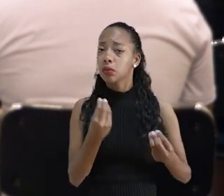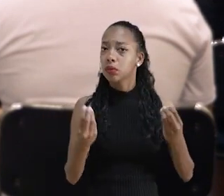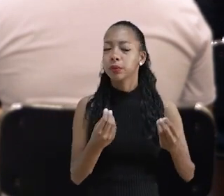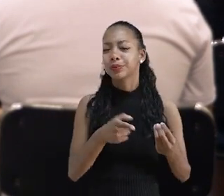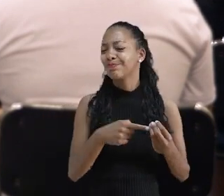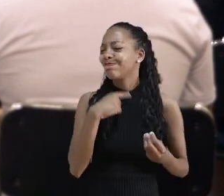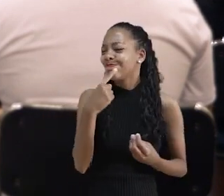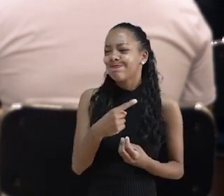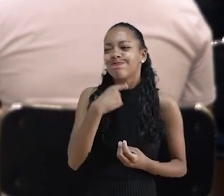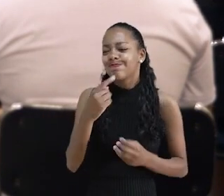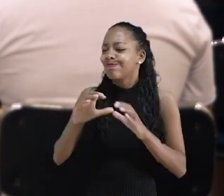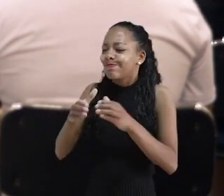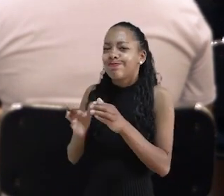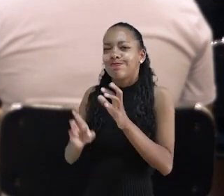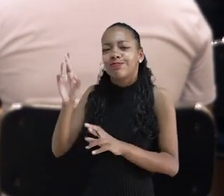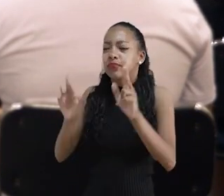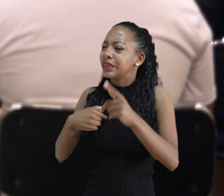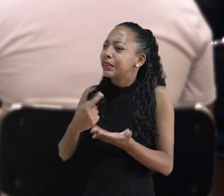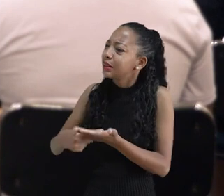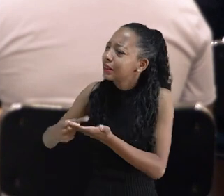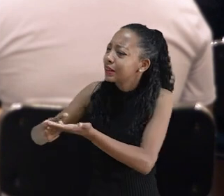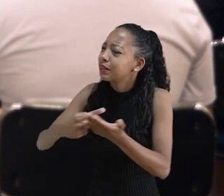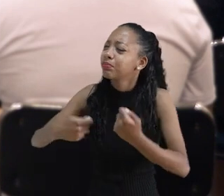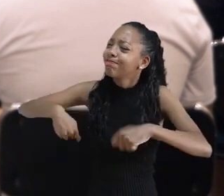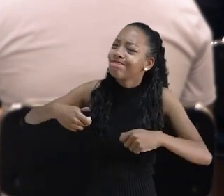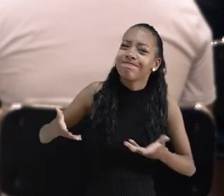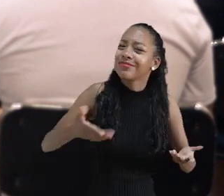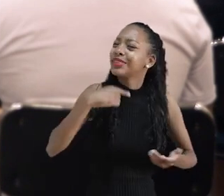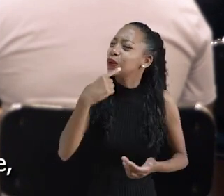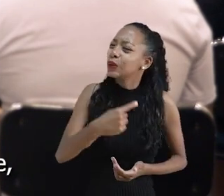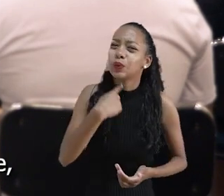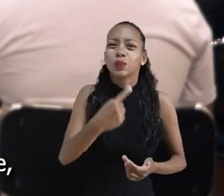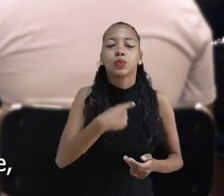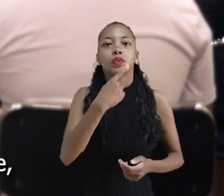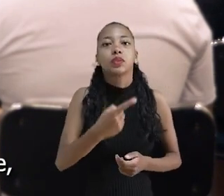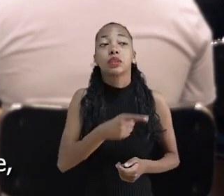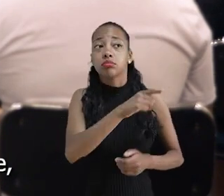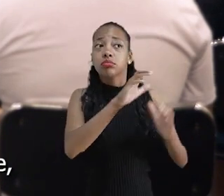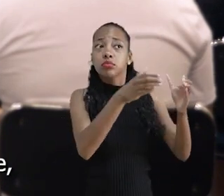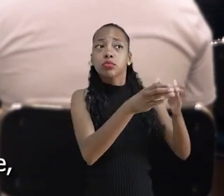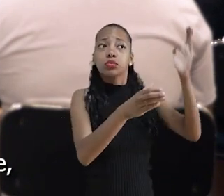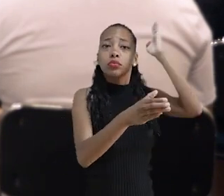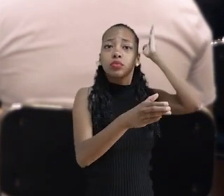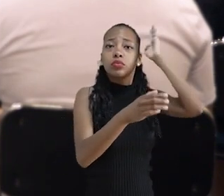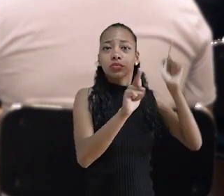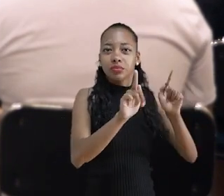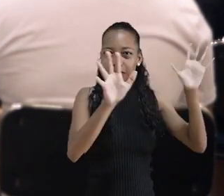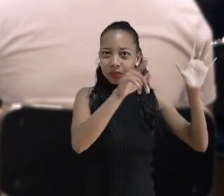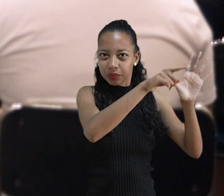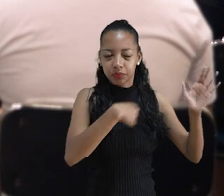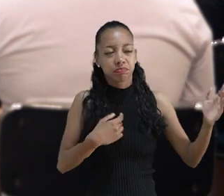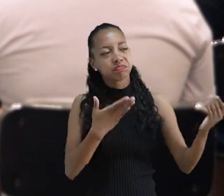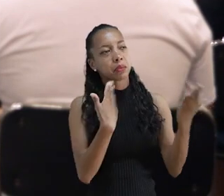nunca conseguia articular aí num projeto né numa conversa com o Sesc Guarulhos que também compartilhava da mesma vontade as vontades se